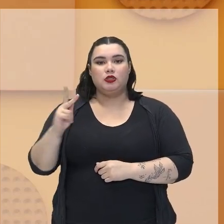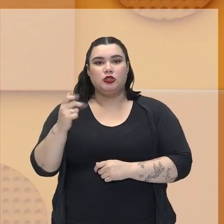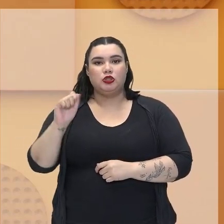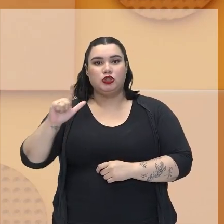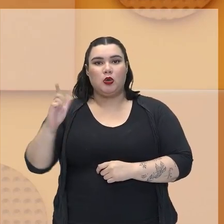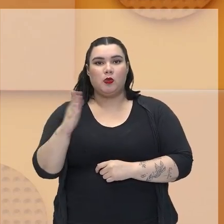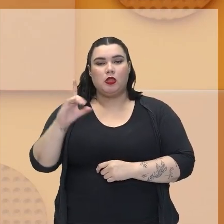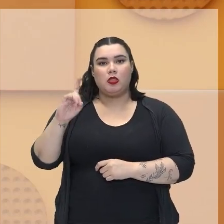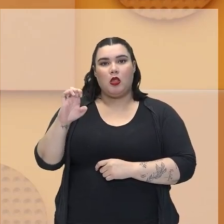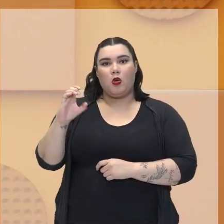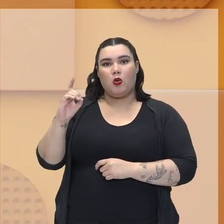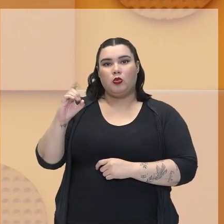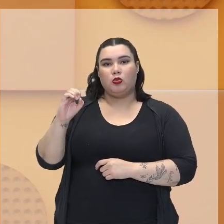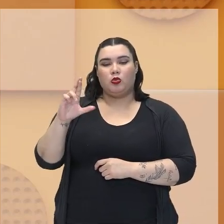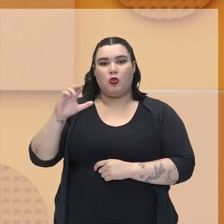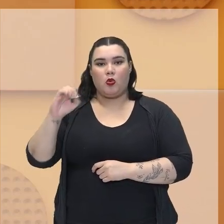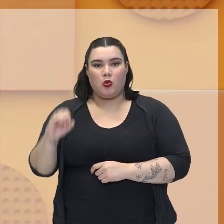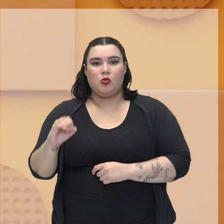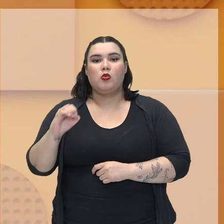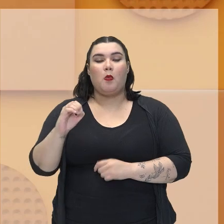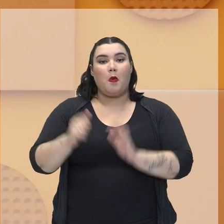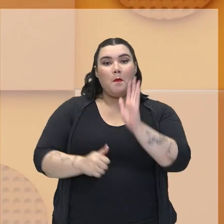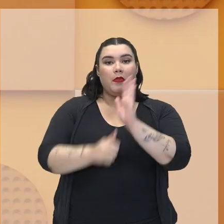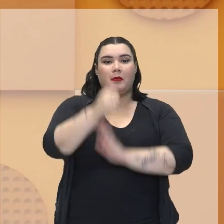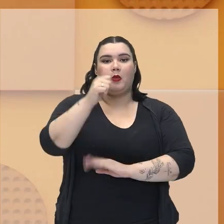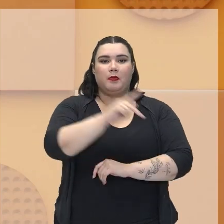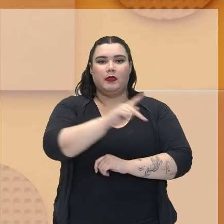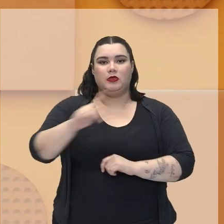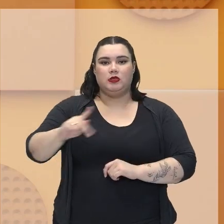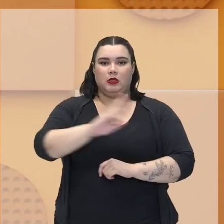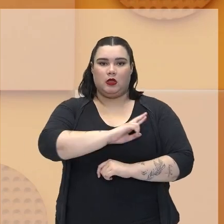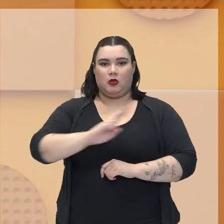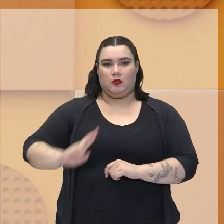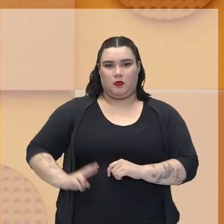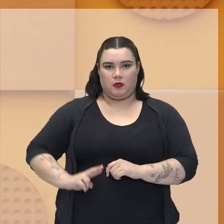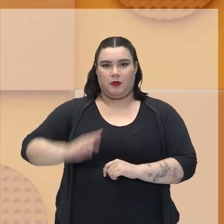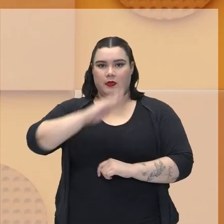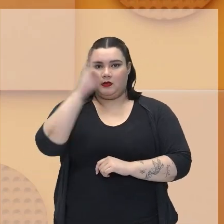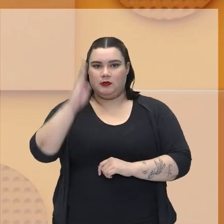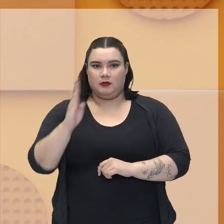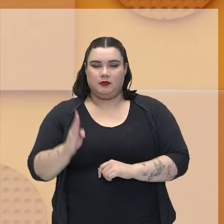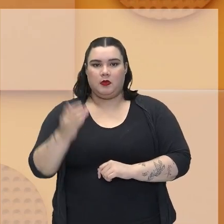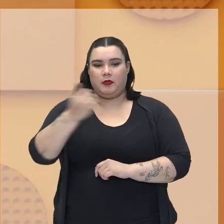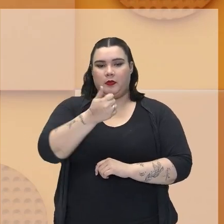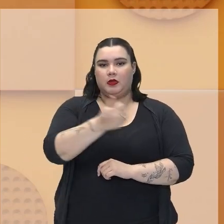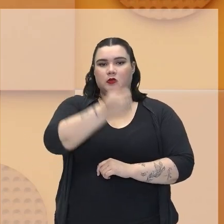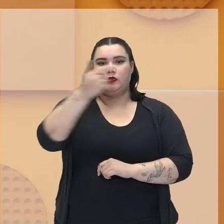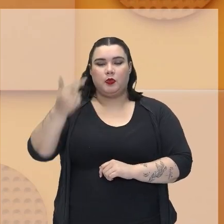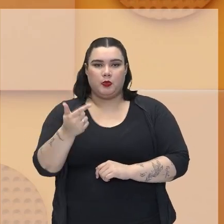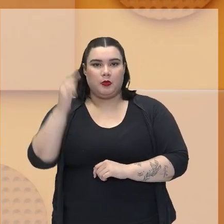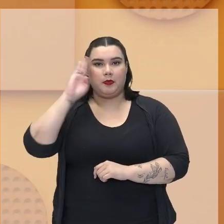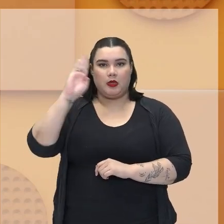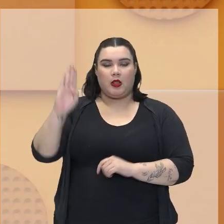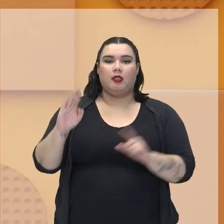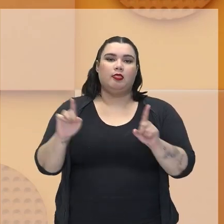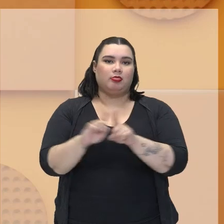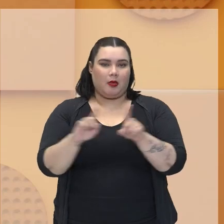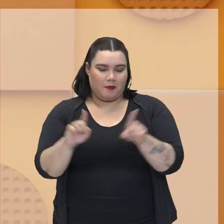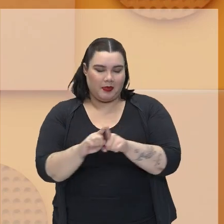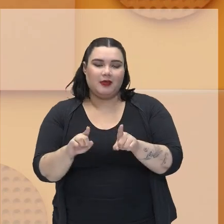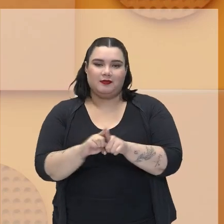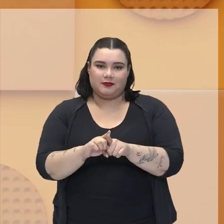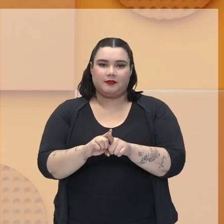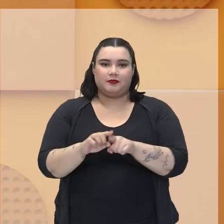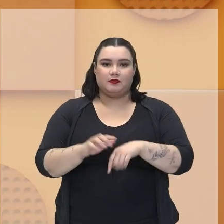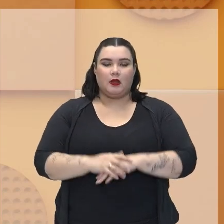primeiro presidente da República Brasileira. O primeiro foi militar, o segundo também foi militar, tá, gente? Então a gente vê